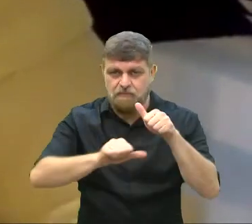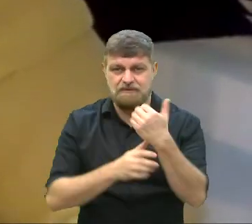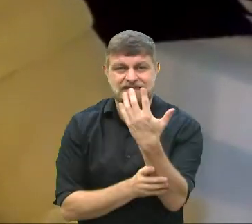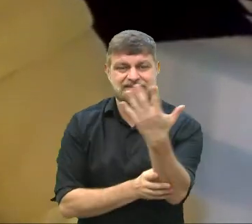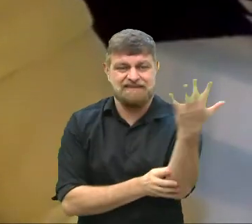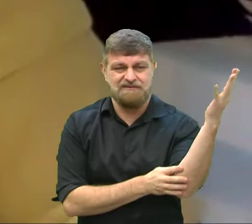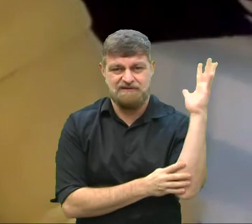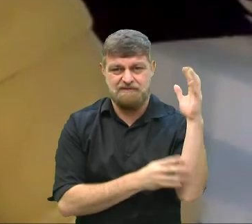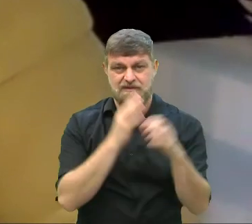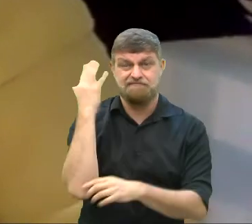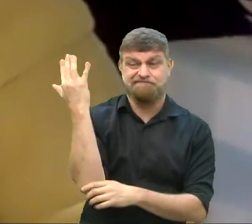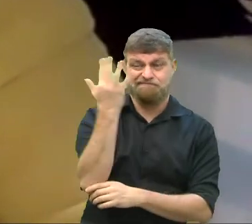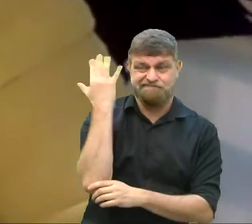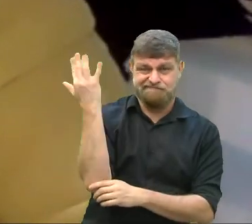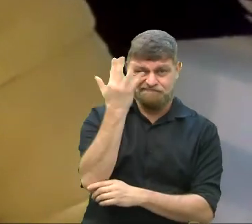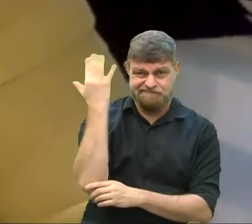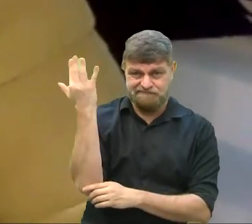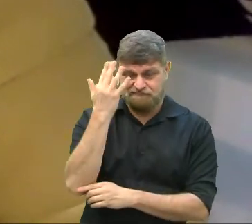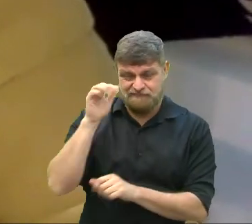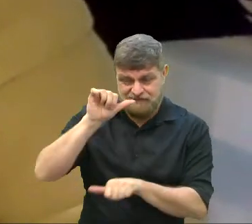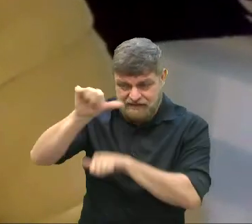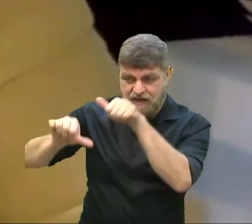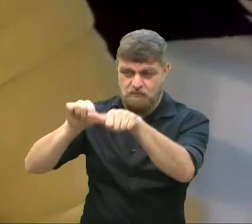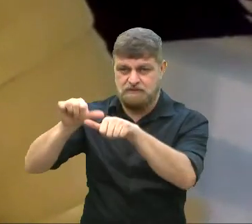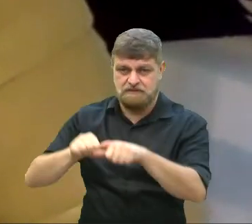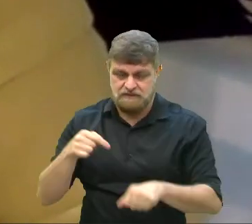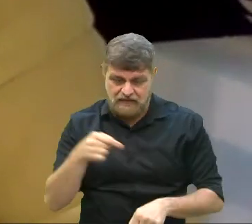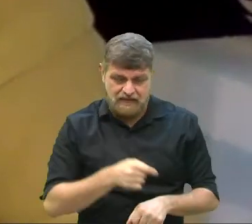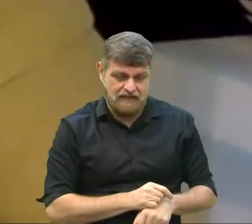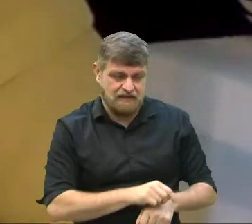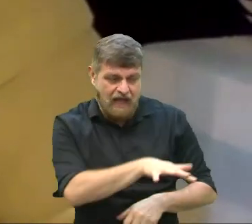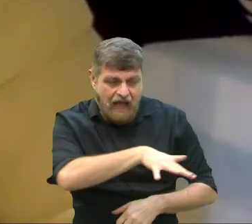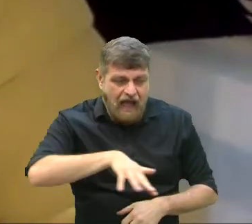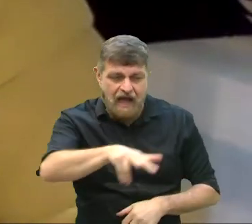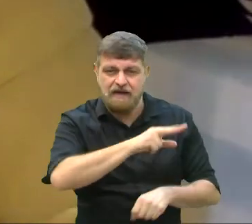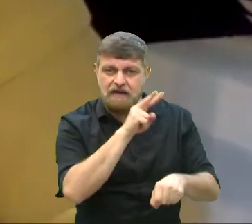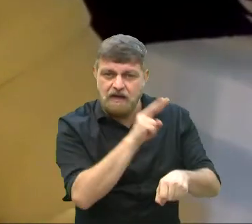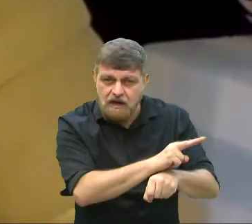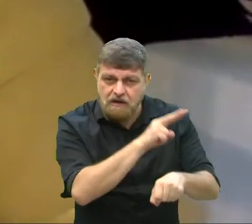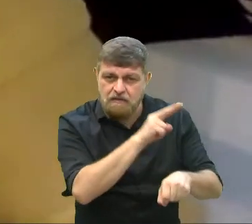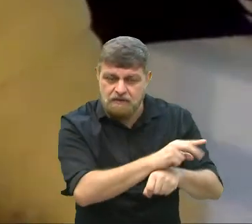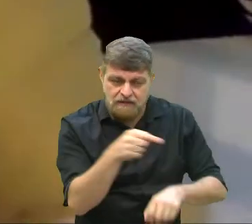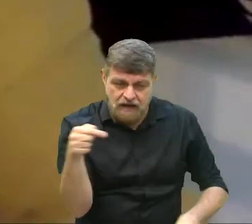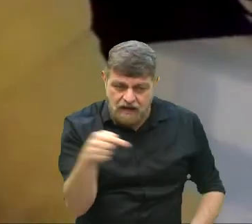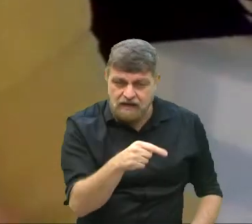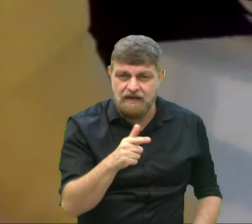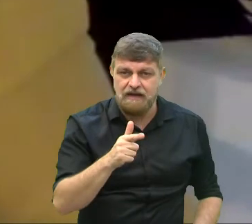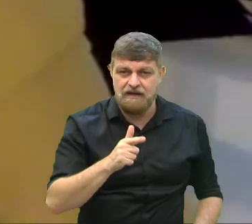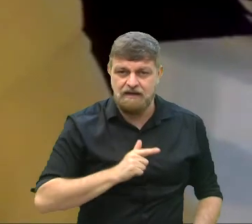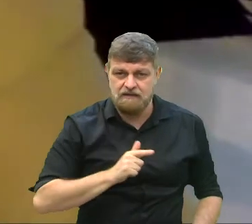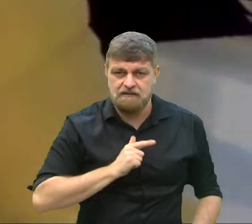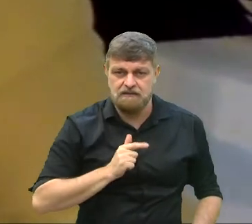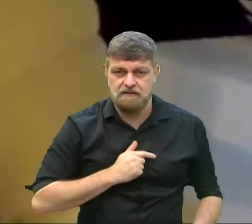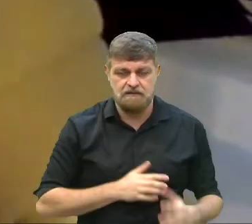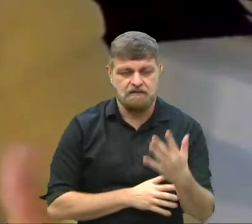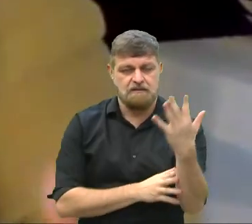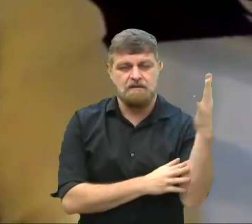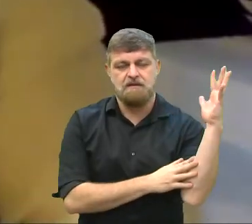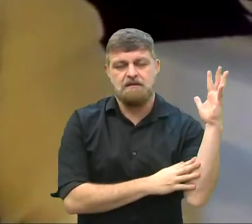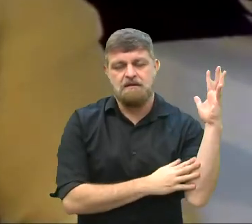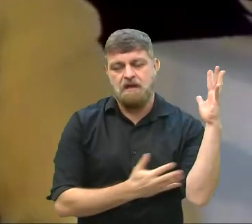clima. Né? Nós temos que manter essas áreas como áreas que vão nos proporcionar uma temperatura